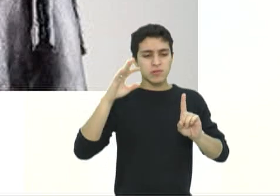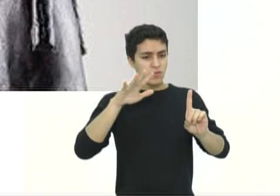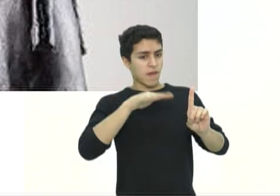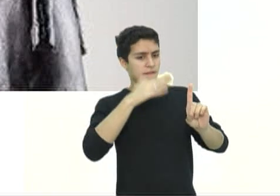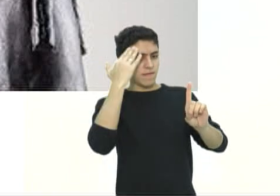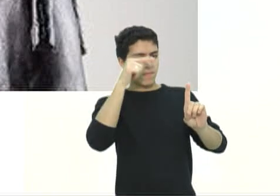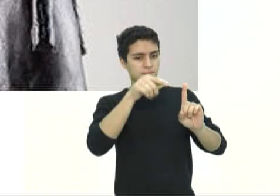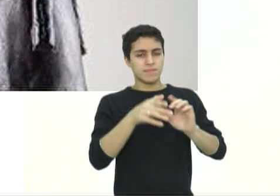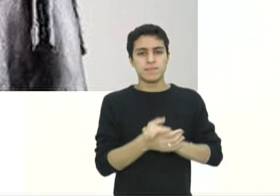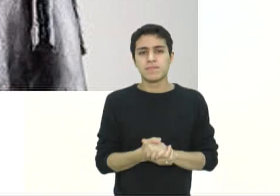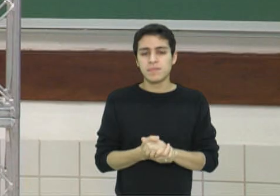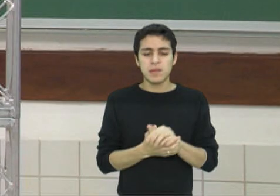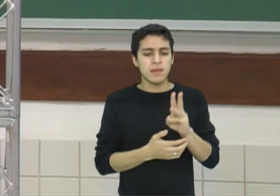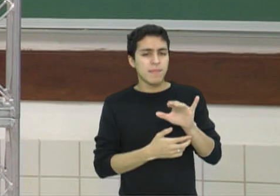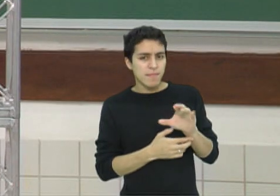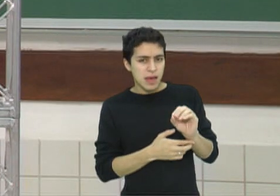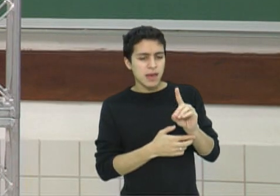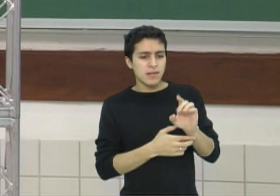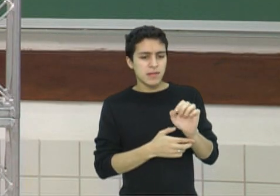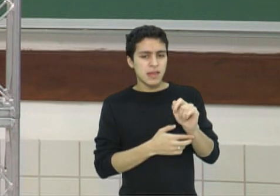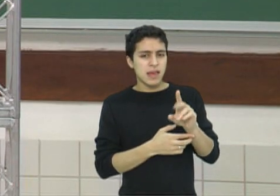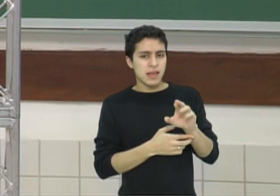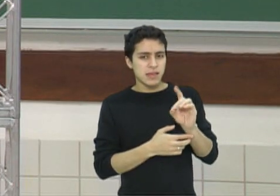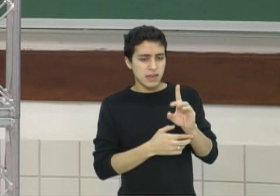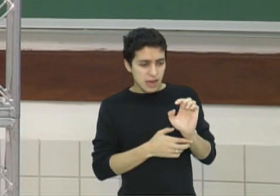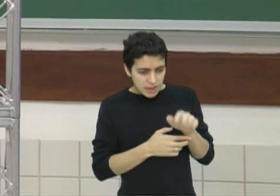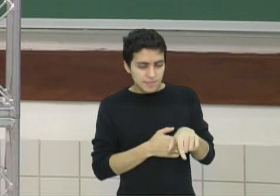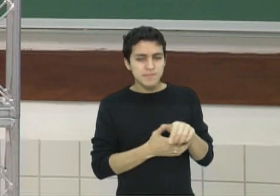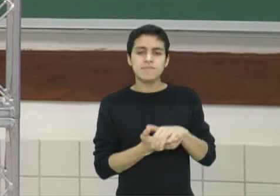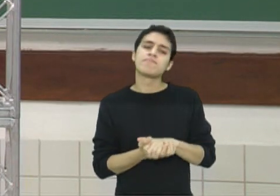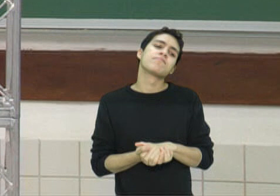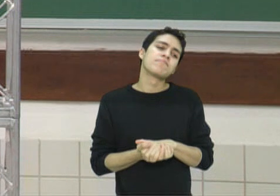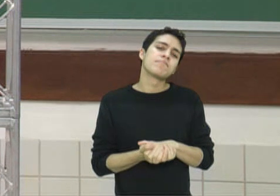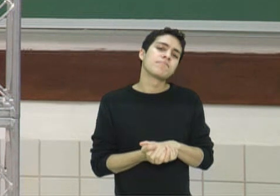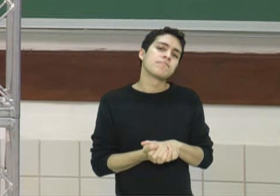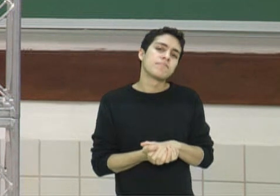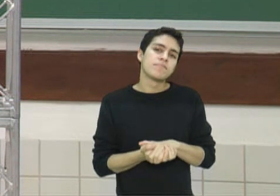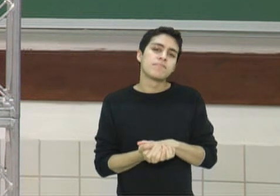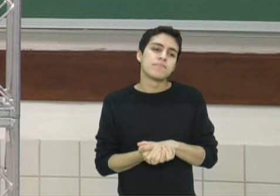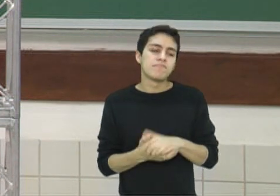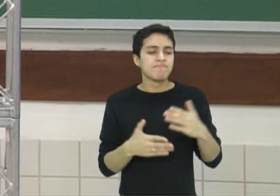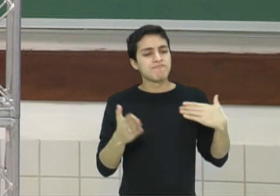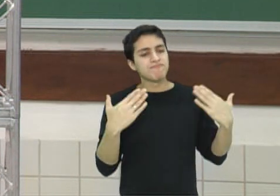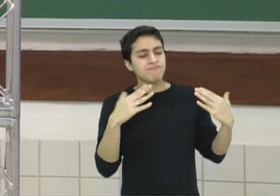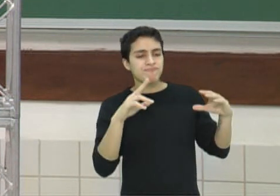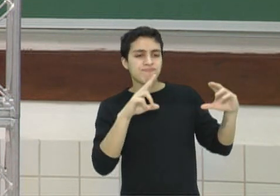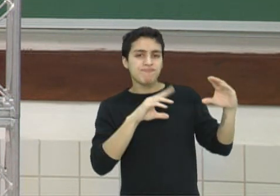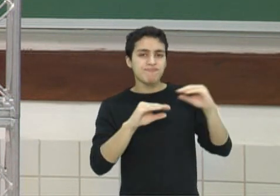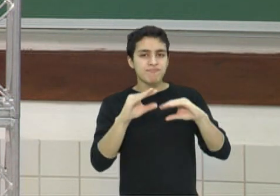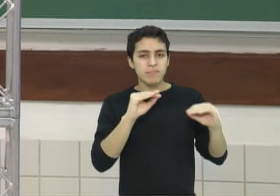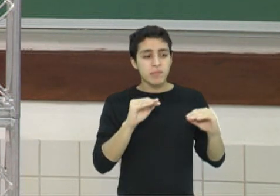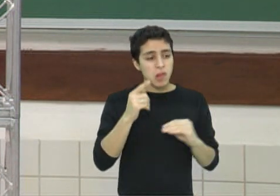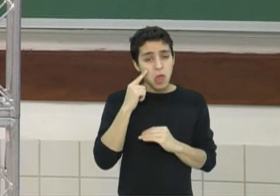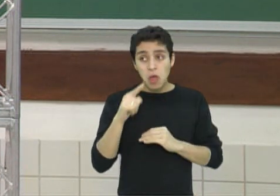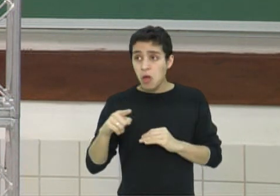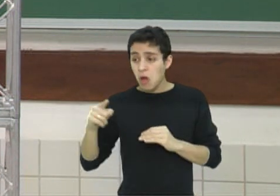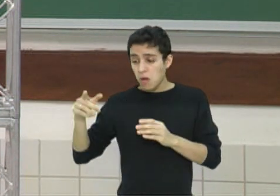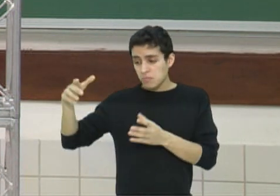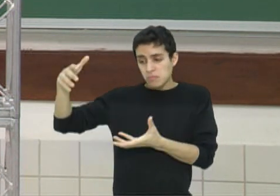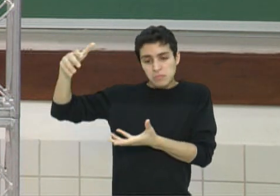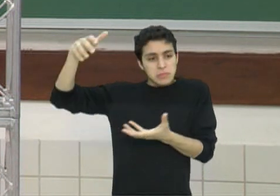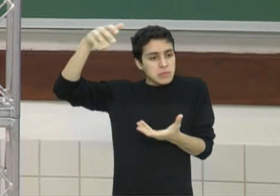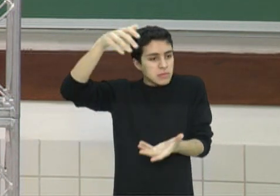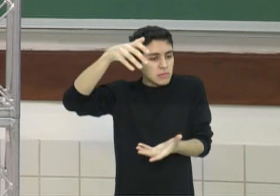por Mário de Andrade. Numa conversa entre os dois, o Victor mostra o busto Cristo de trancinhas para Mário de Andrade, que ele